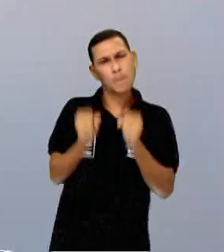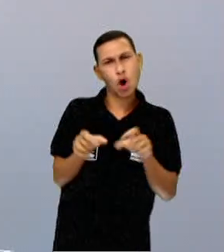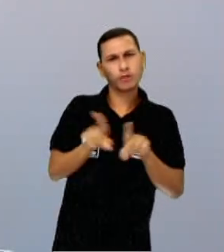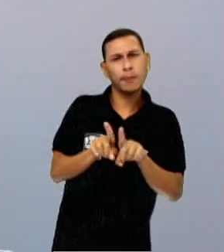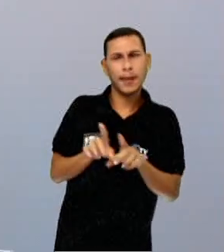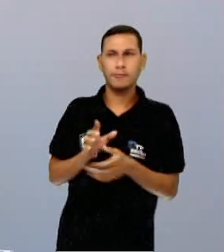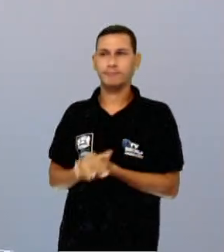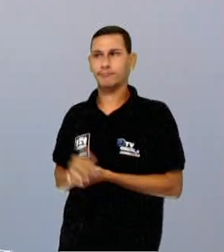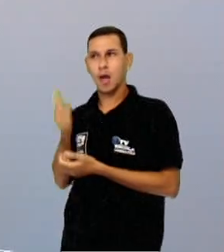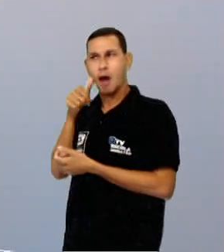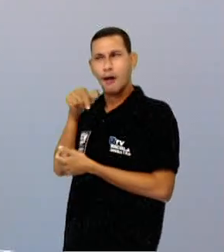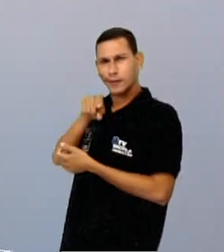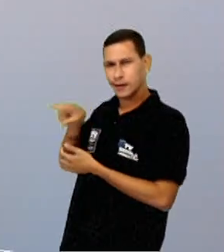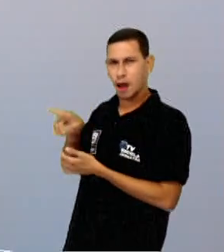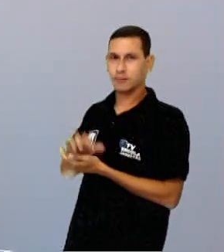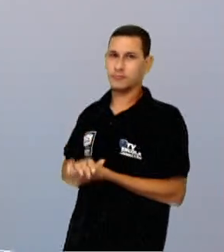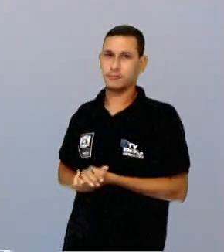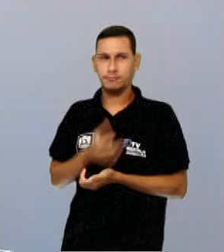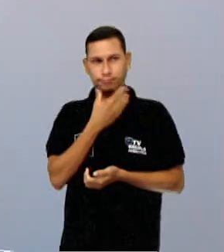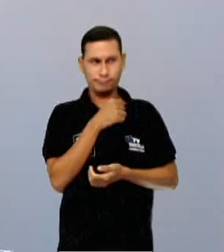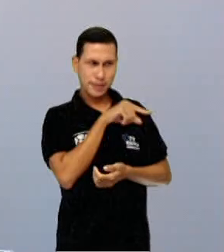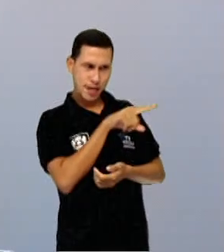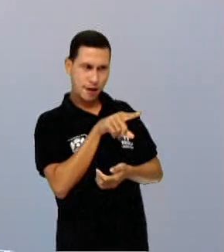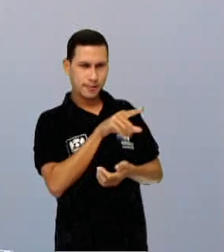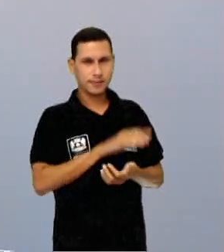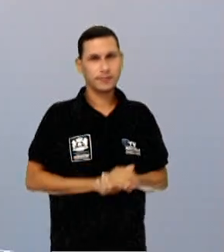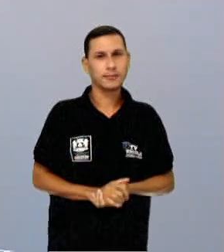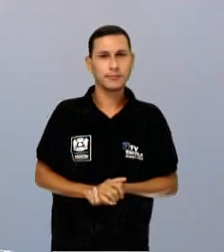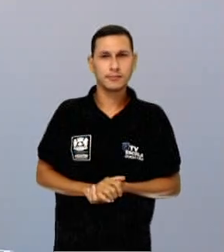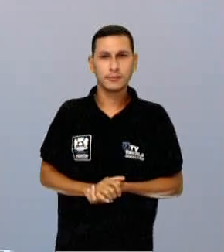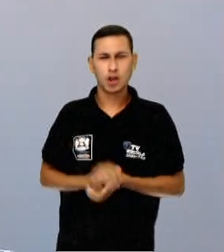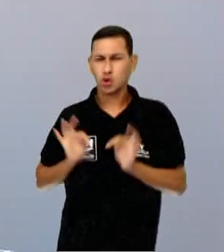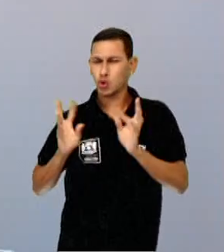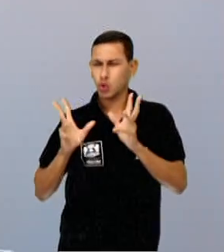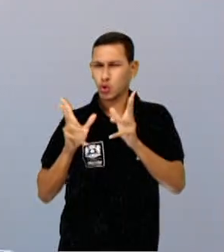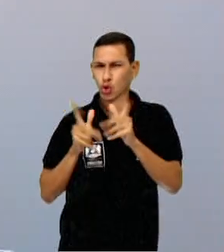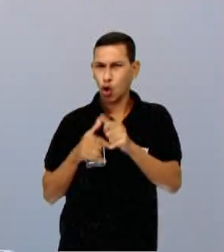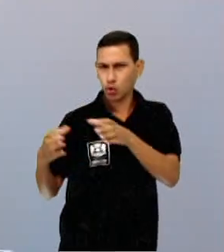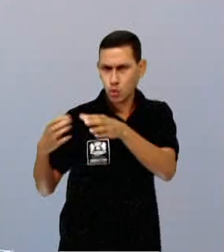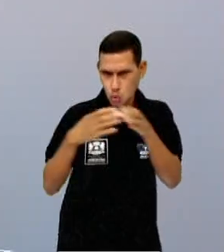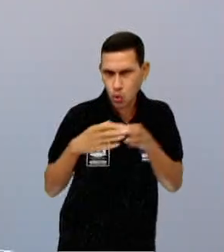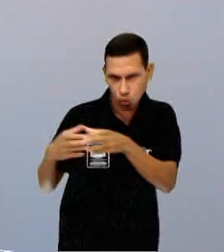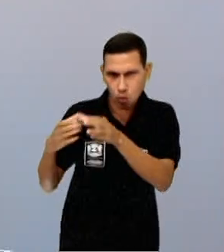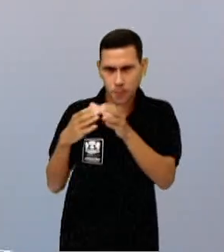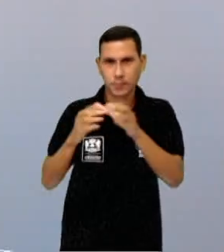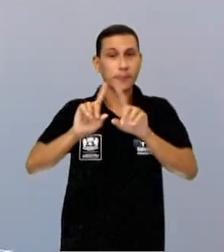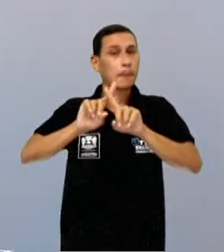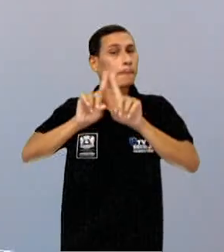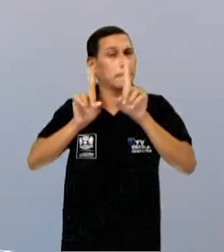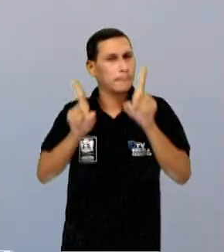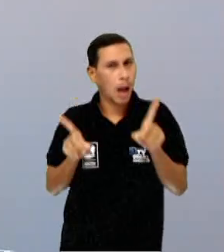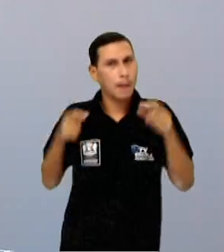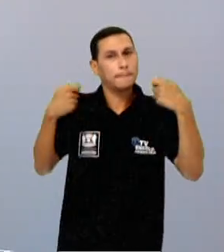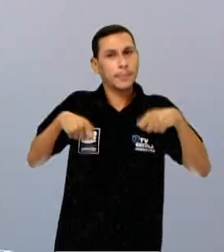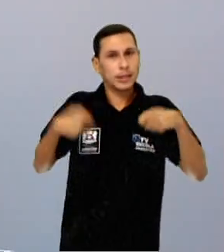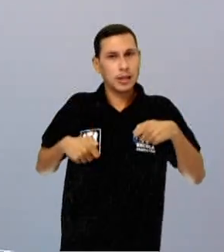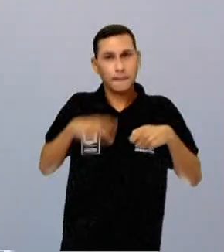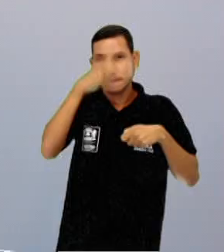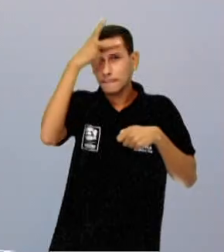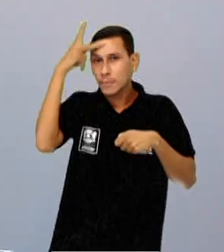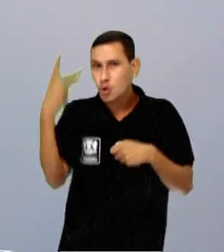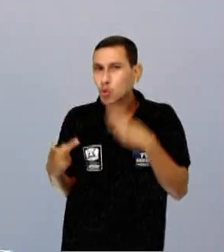elas pode ser eles né pode ser todo mundo misturado mas contanto que eu tenho duas